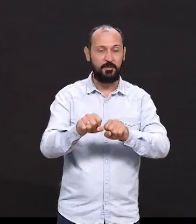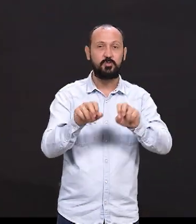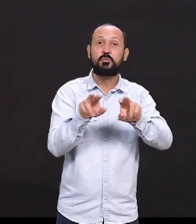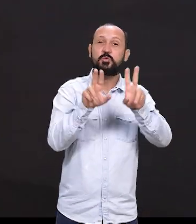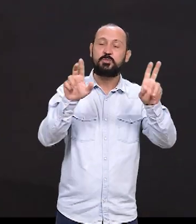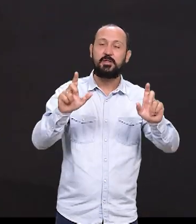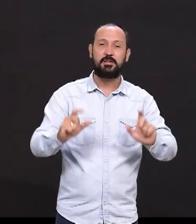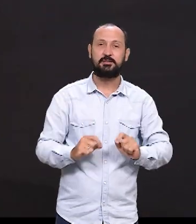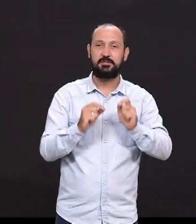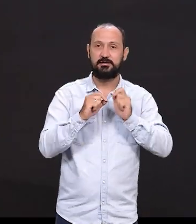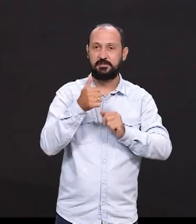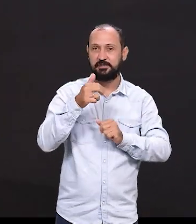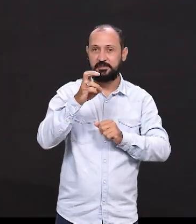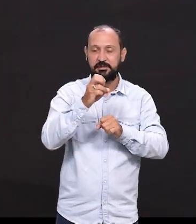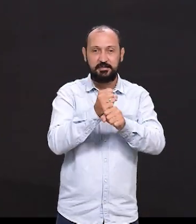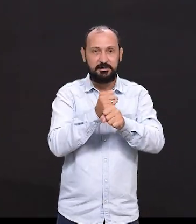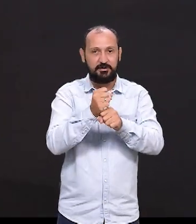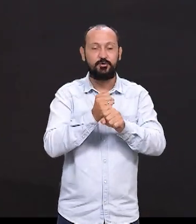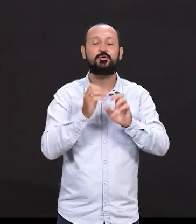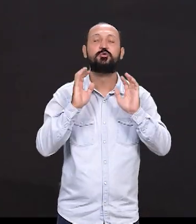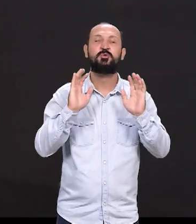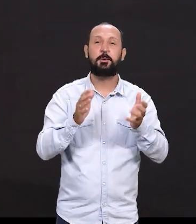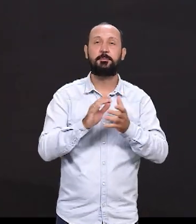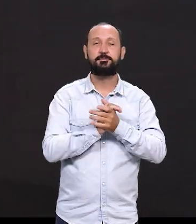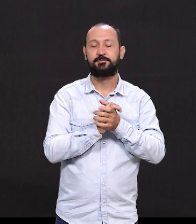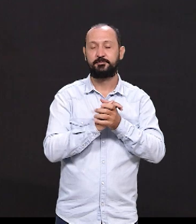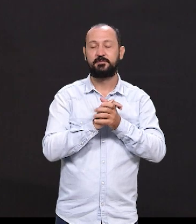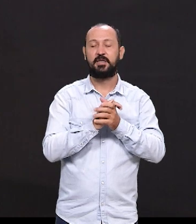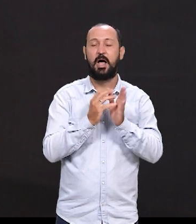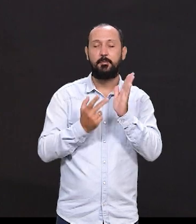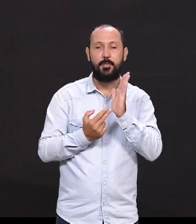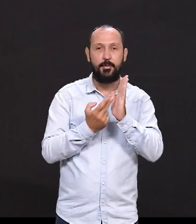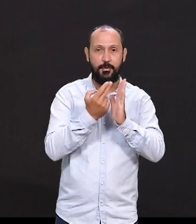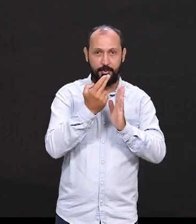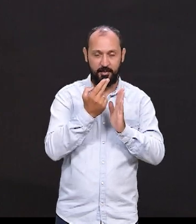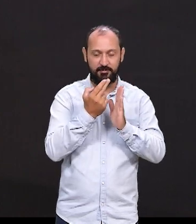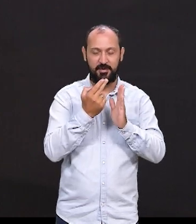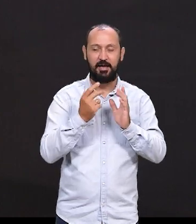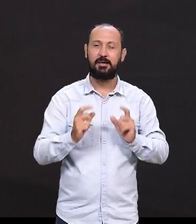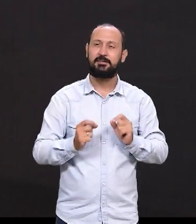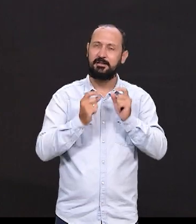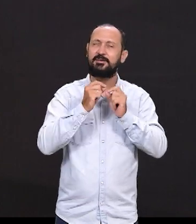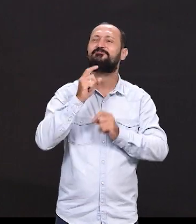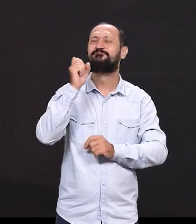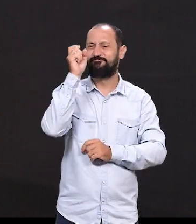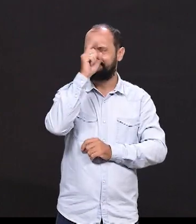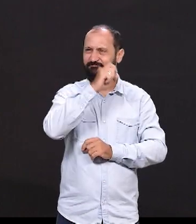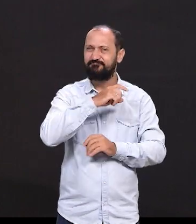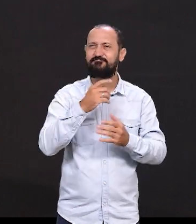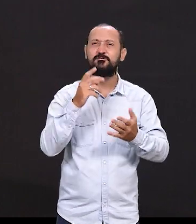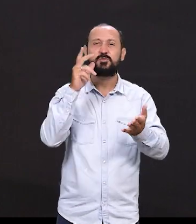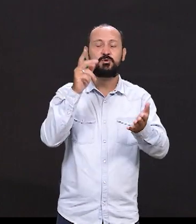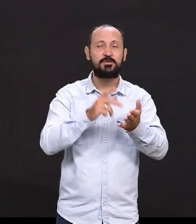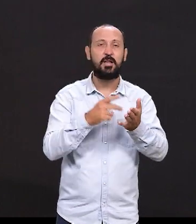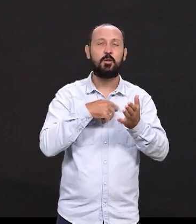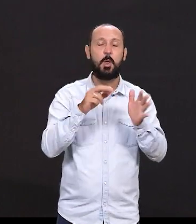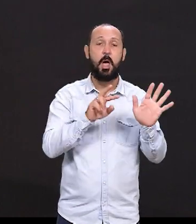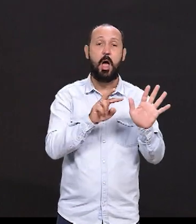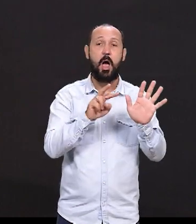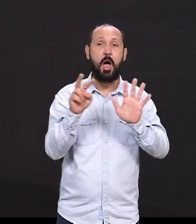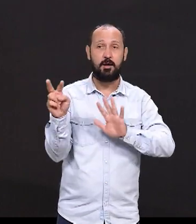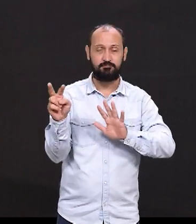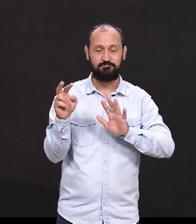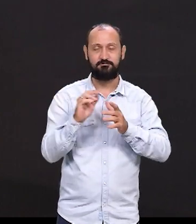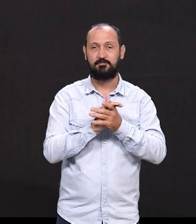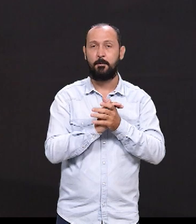completo 20 anos de formado em Oncologia eu estou há 15 anos diretamente na área da Oncologia né na cirurgia oncológica então é um